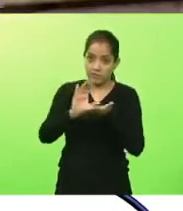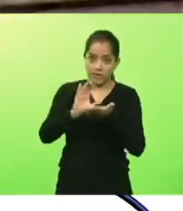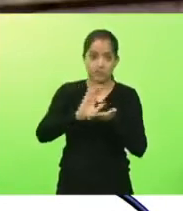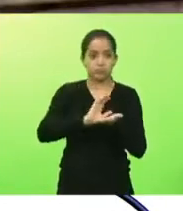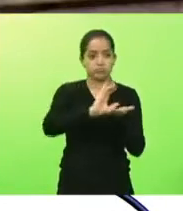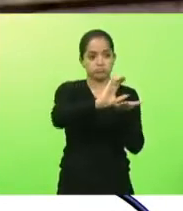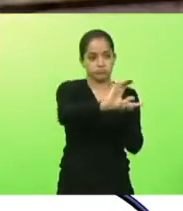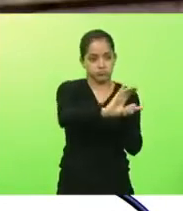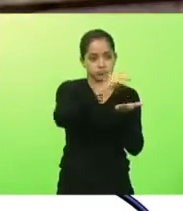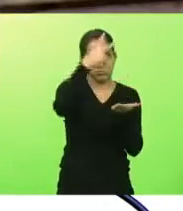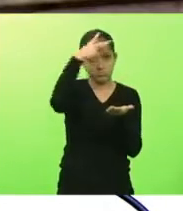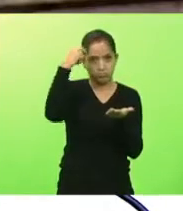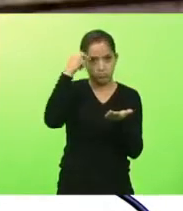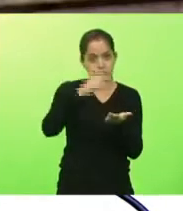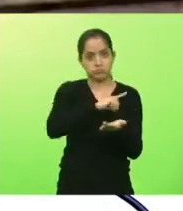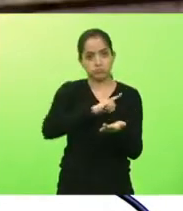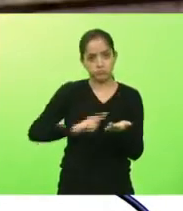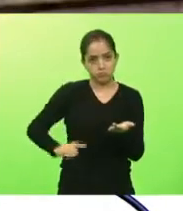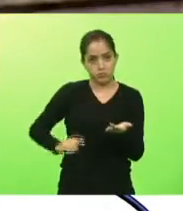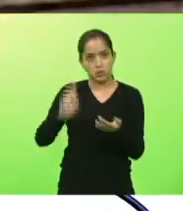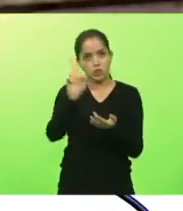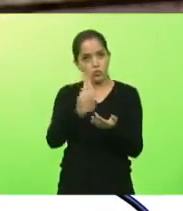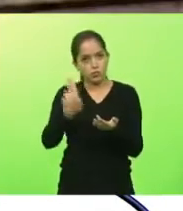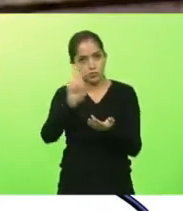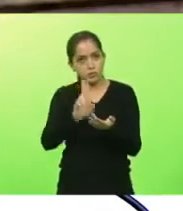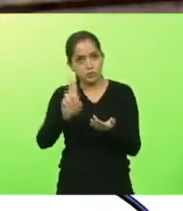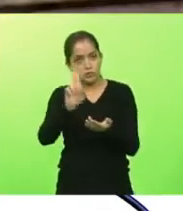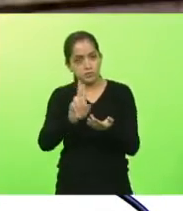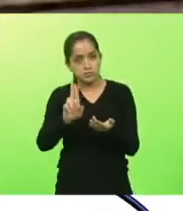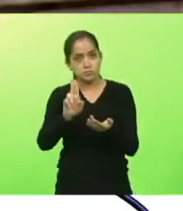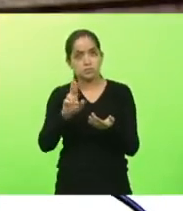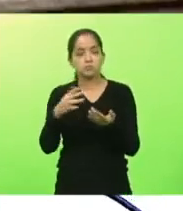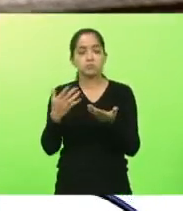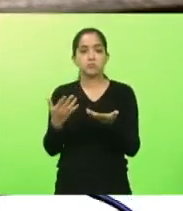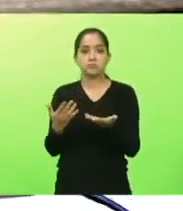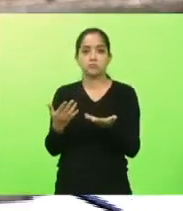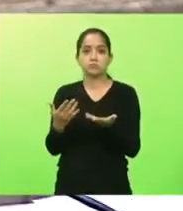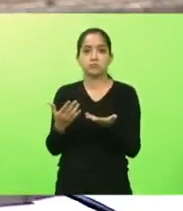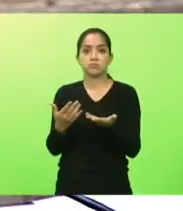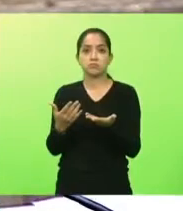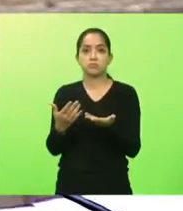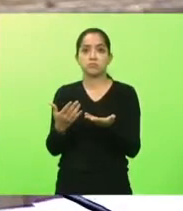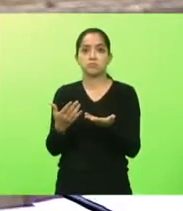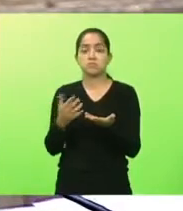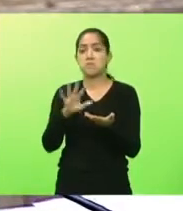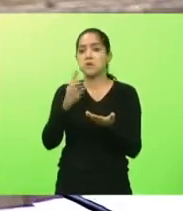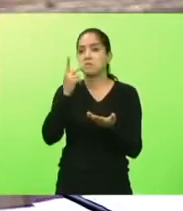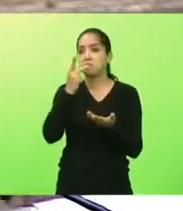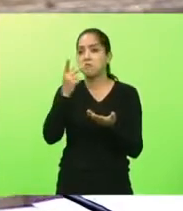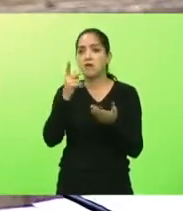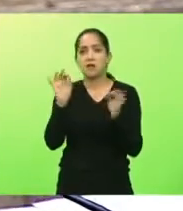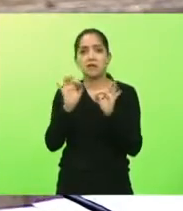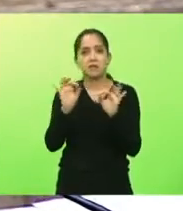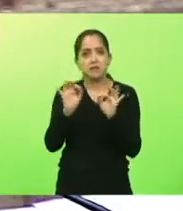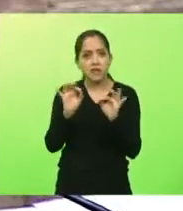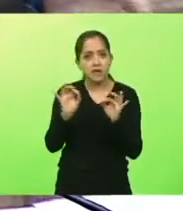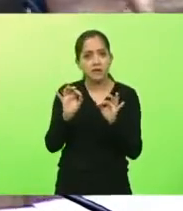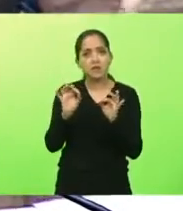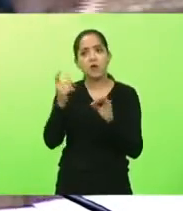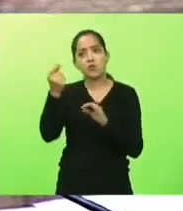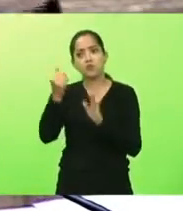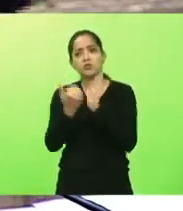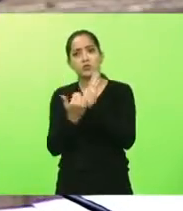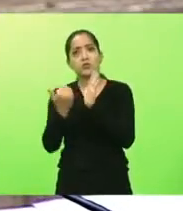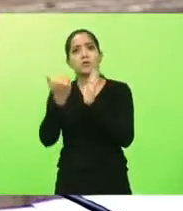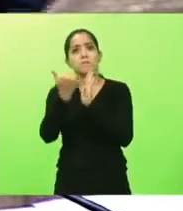o governador está usando. E ninguém vai fazer questão, deputado Lima, de dizer que isso é um dinheiro extra.